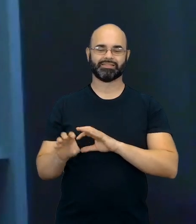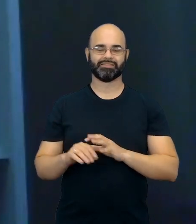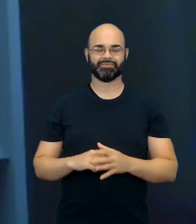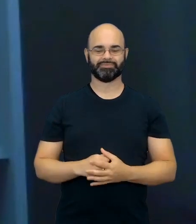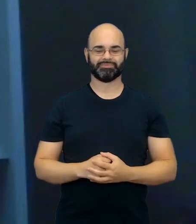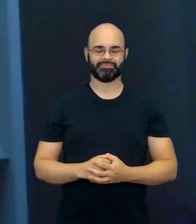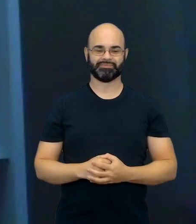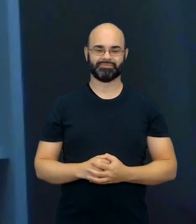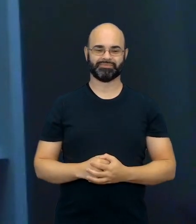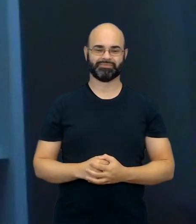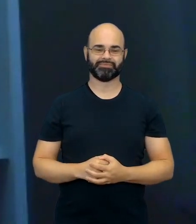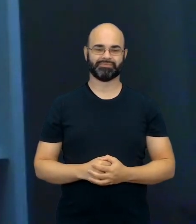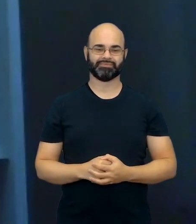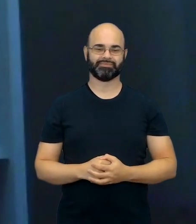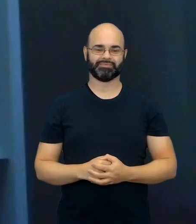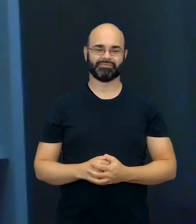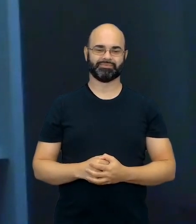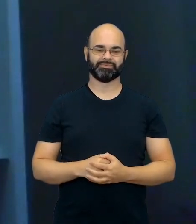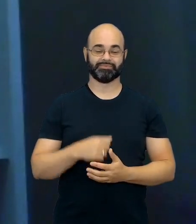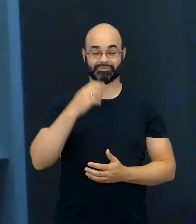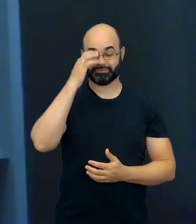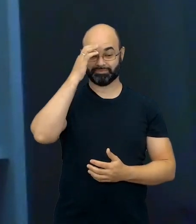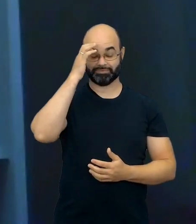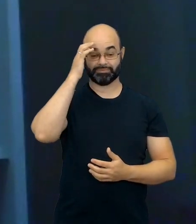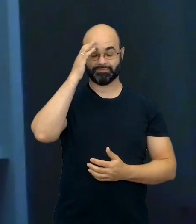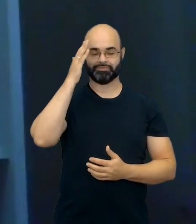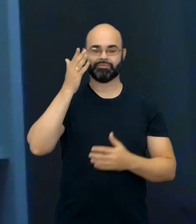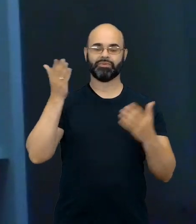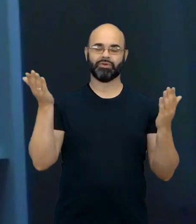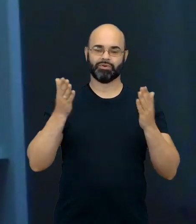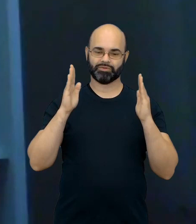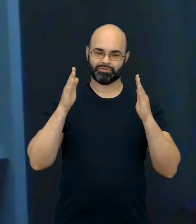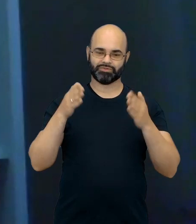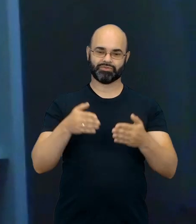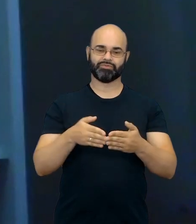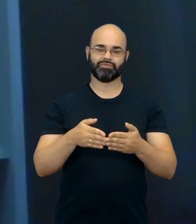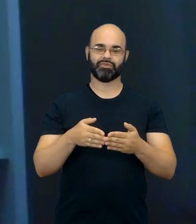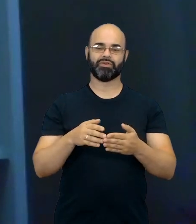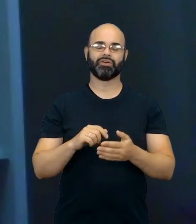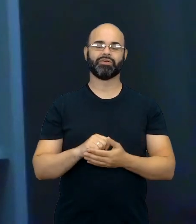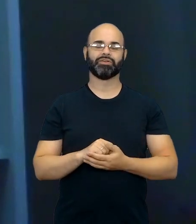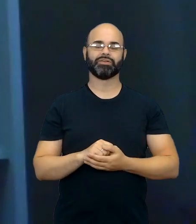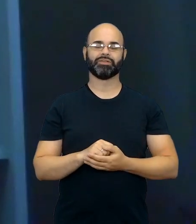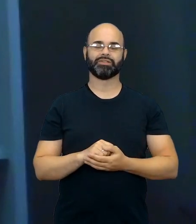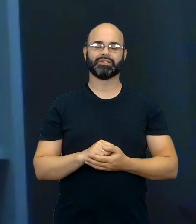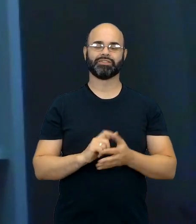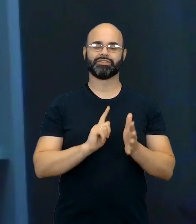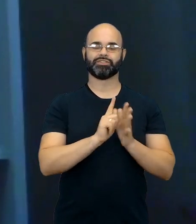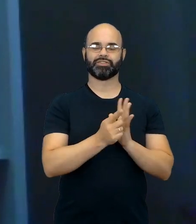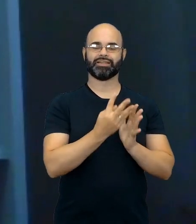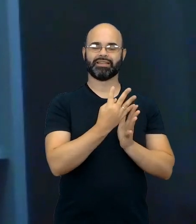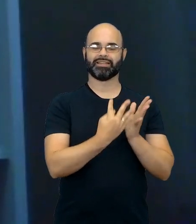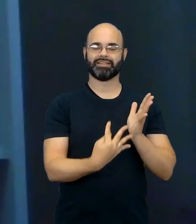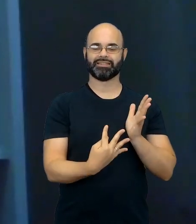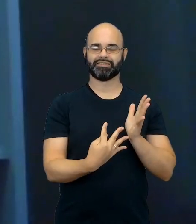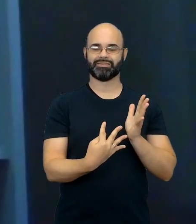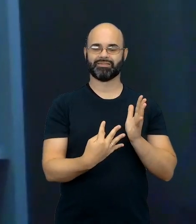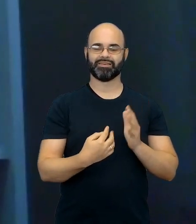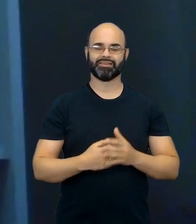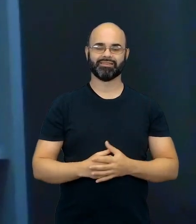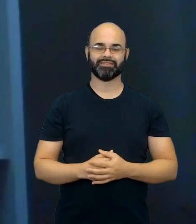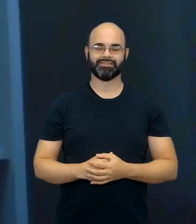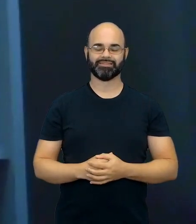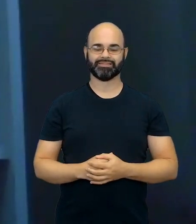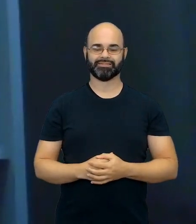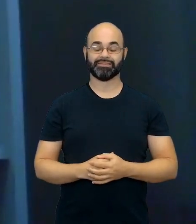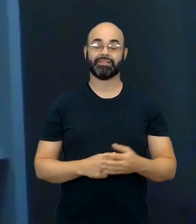hoje, nosso enfoque será gêneros textuais, aí dando esse direcionamento para leitura